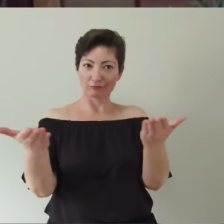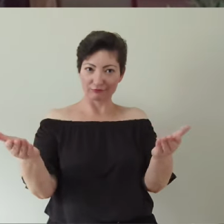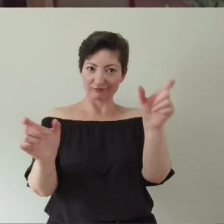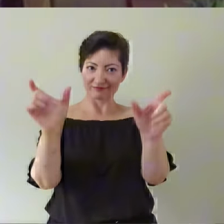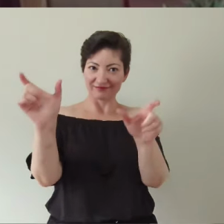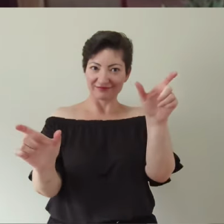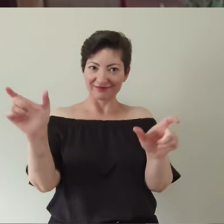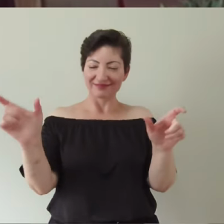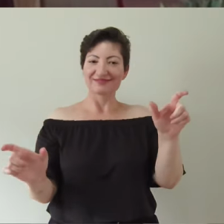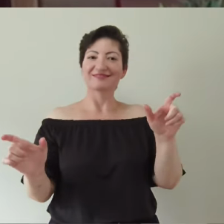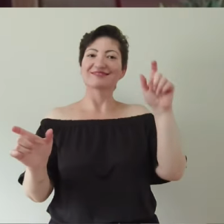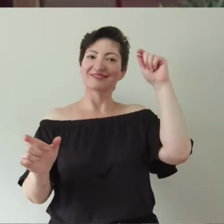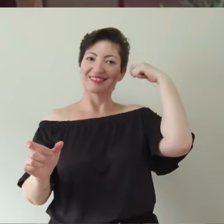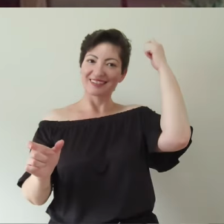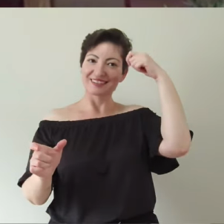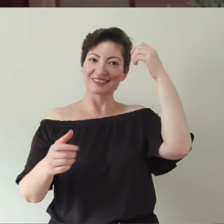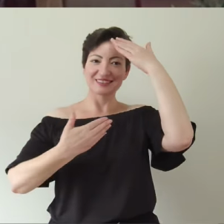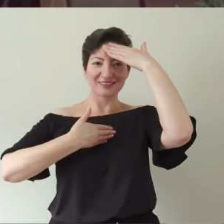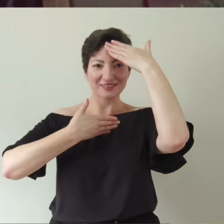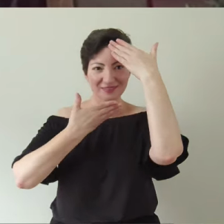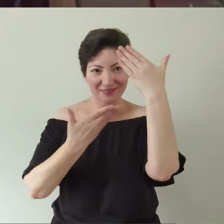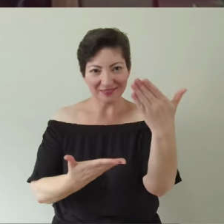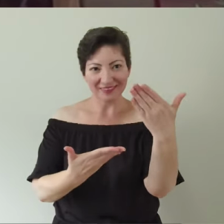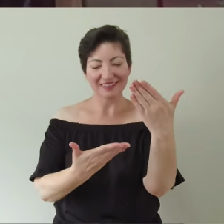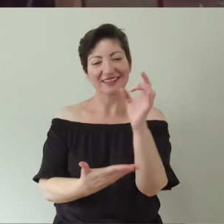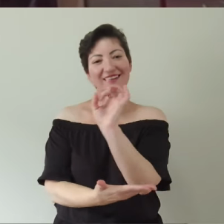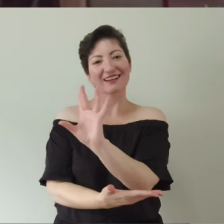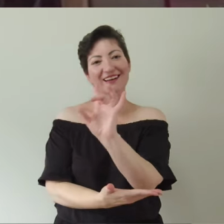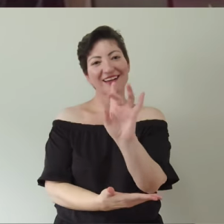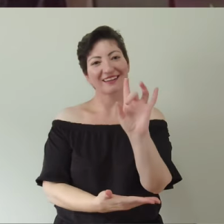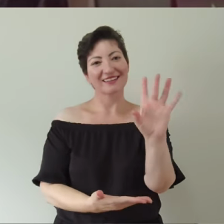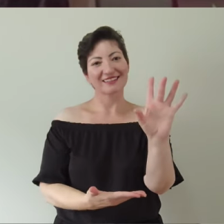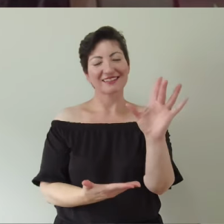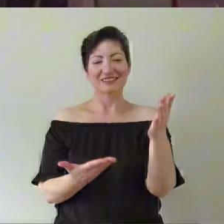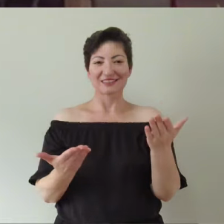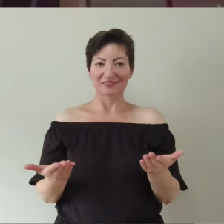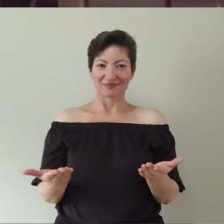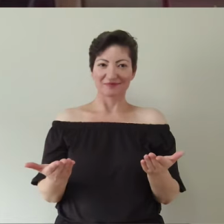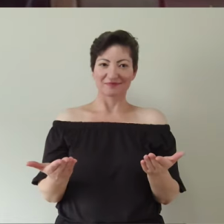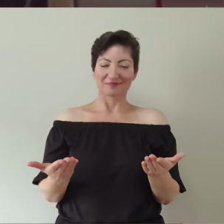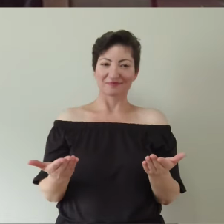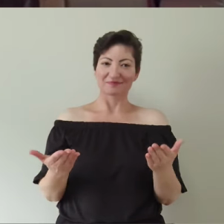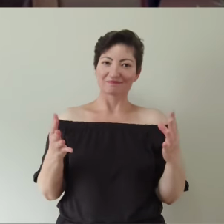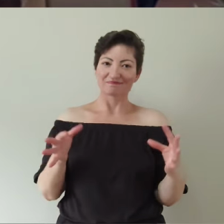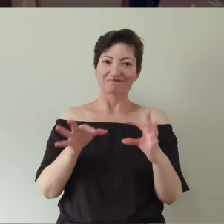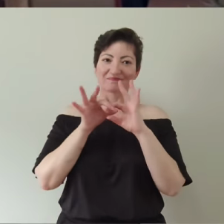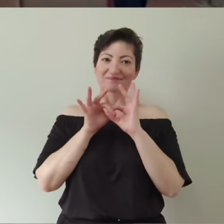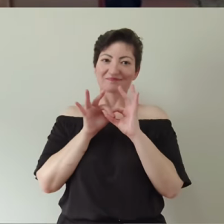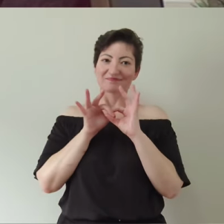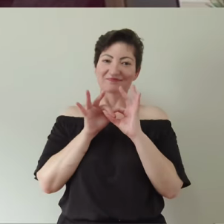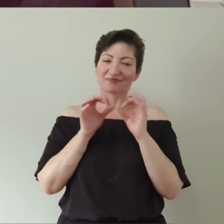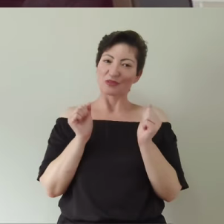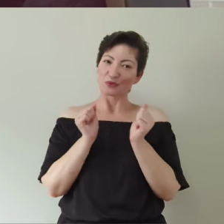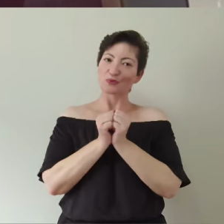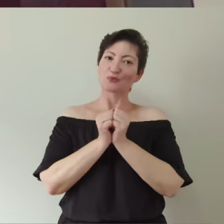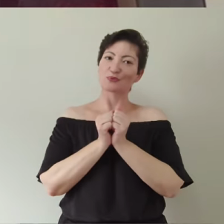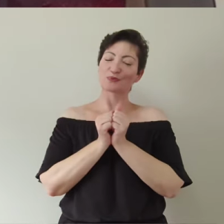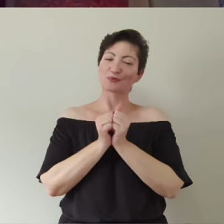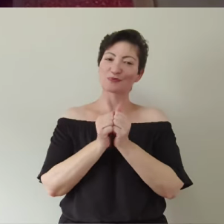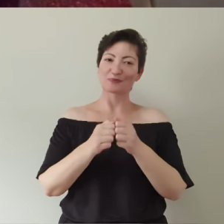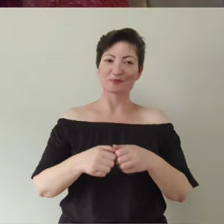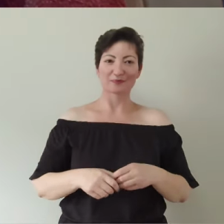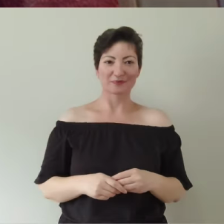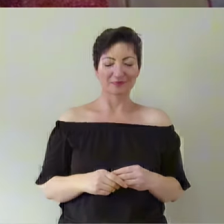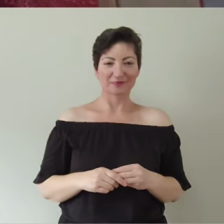né? E obrigada para cada um, assim, por ter feito parte dessa história mesmo.